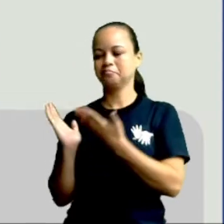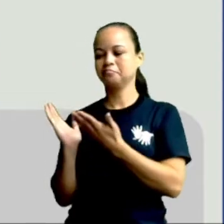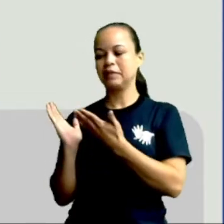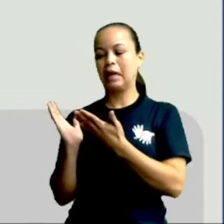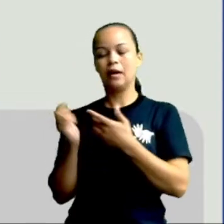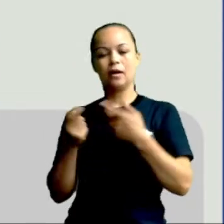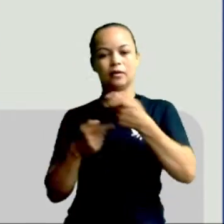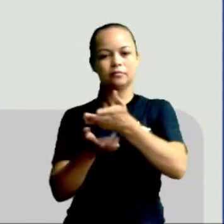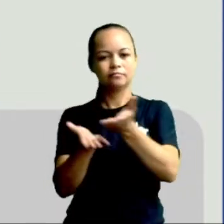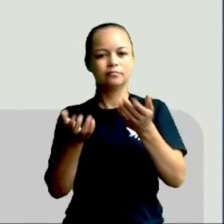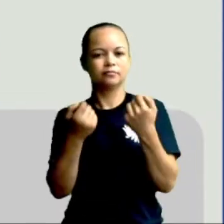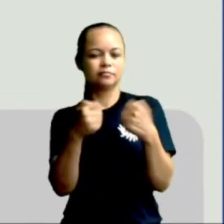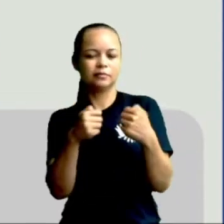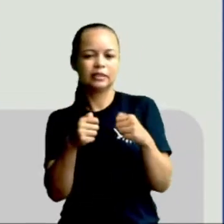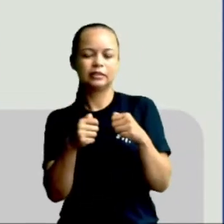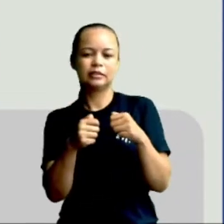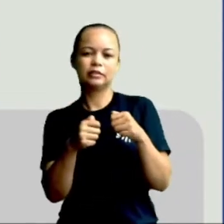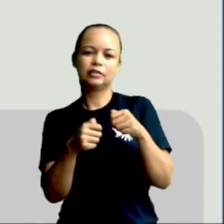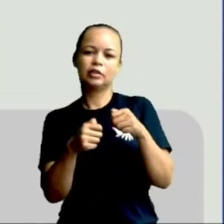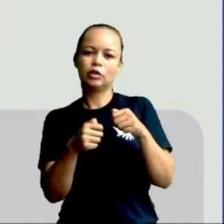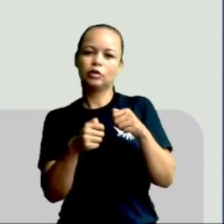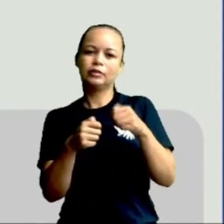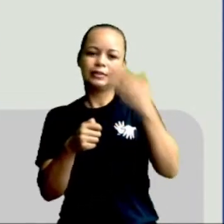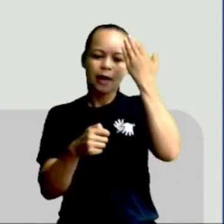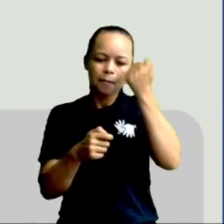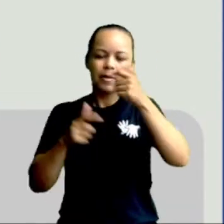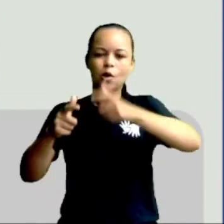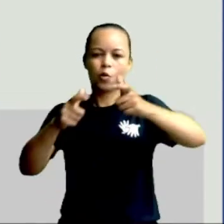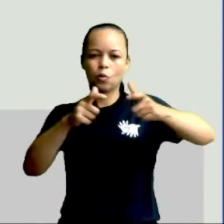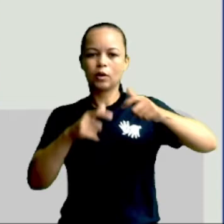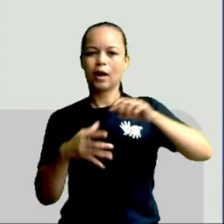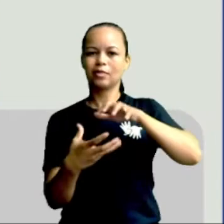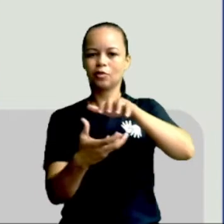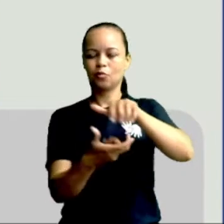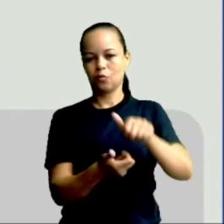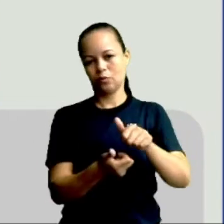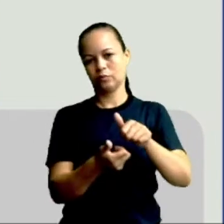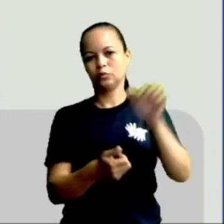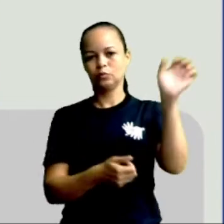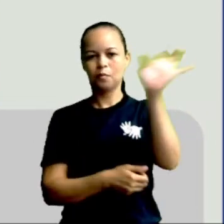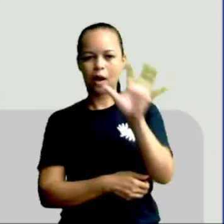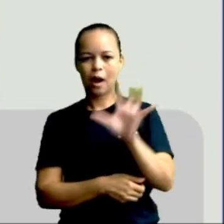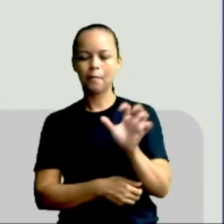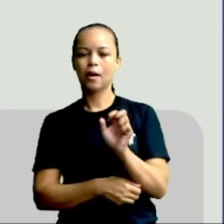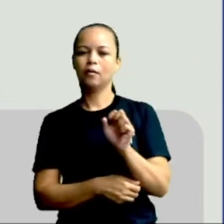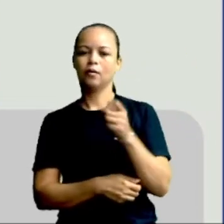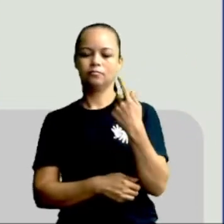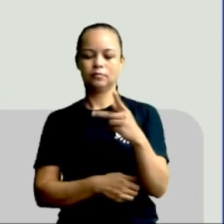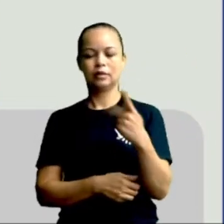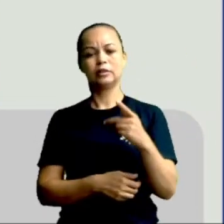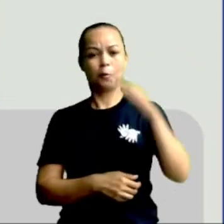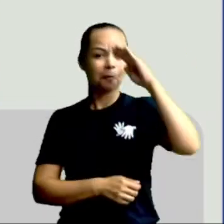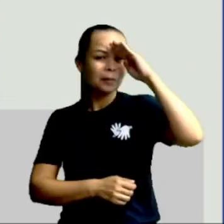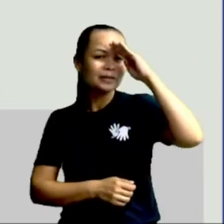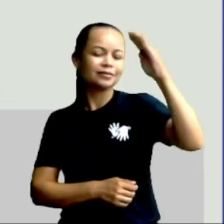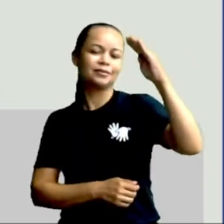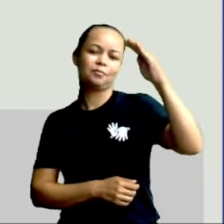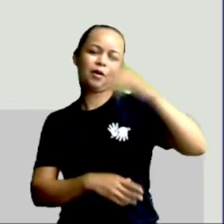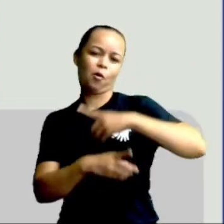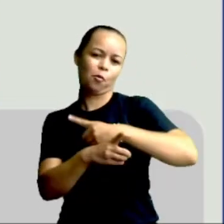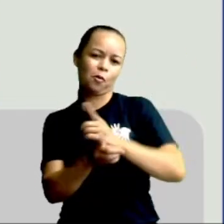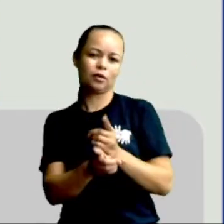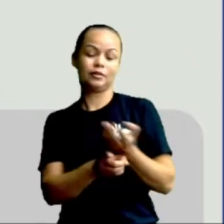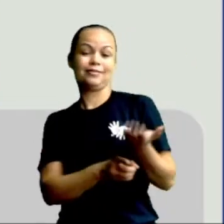se localizar no globo terrestre e se localizar no mapa, a bússola era o principal instrumento